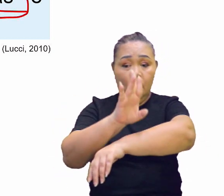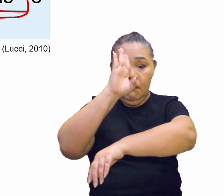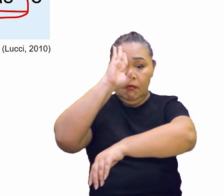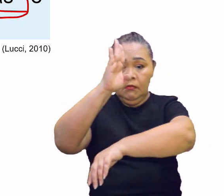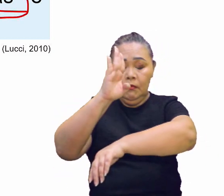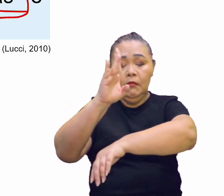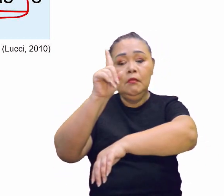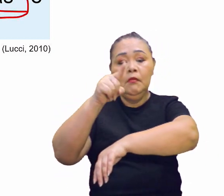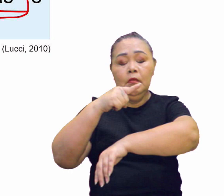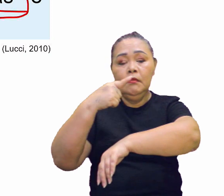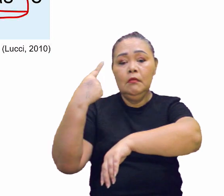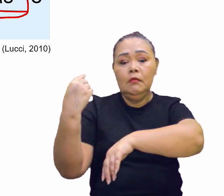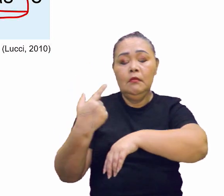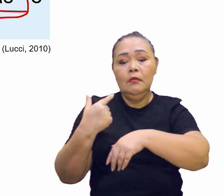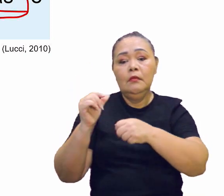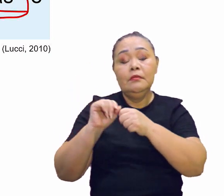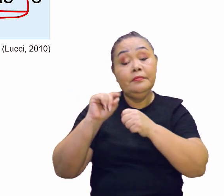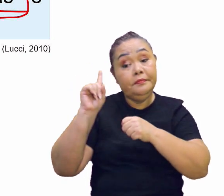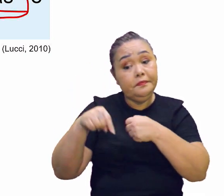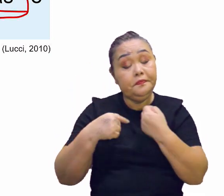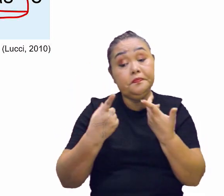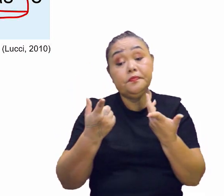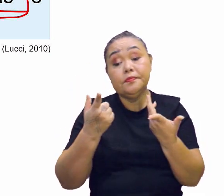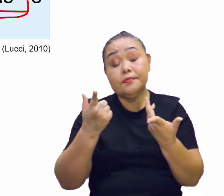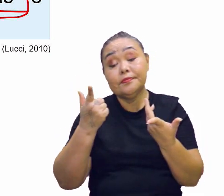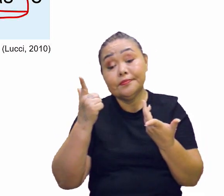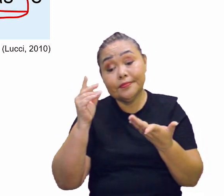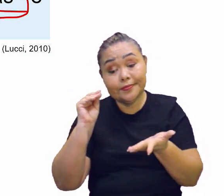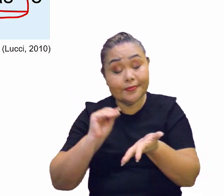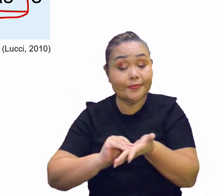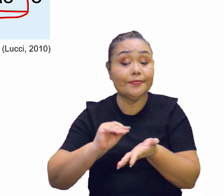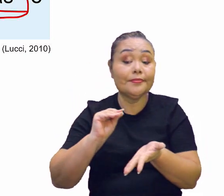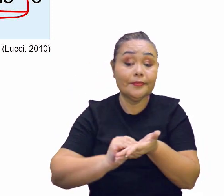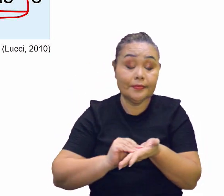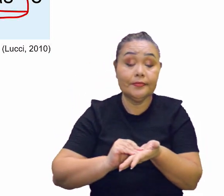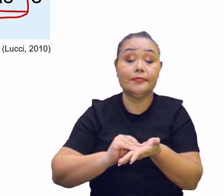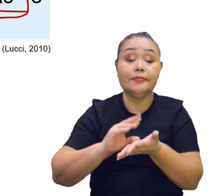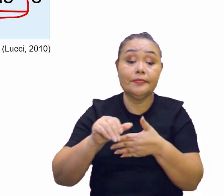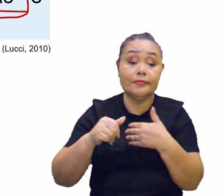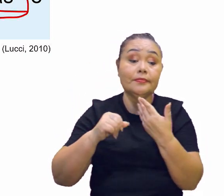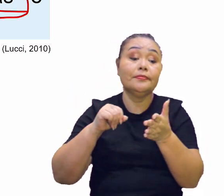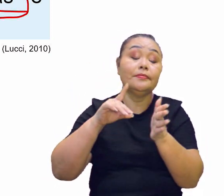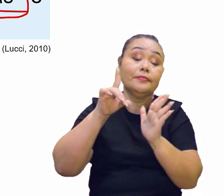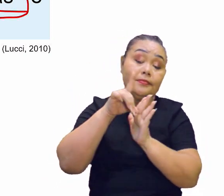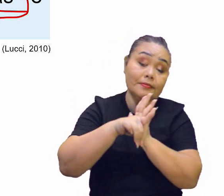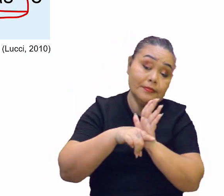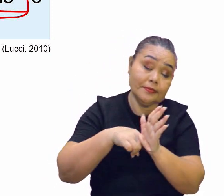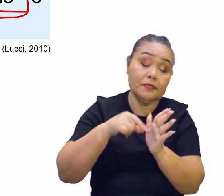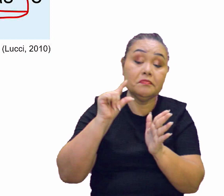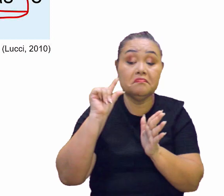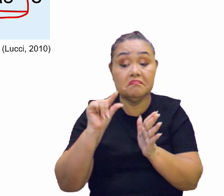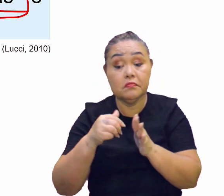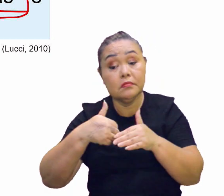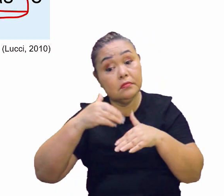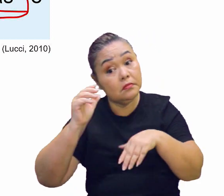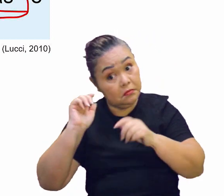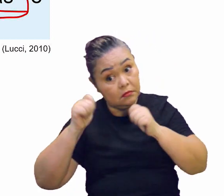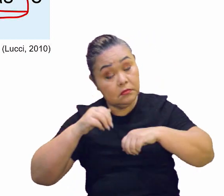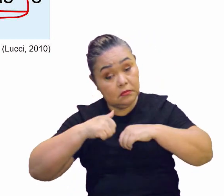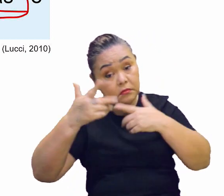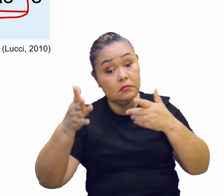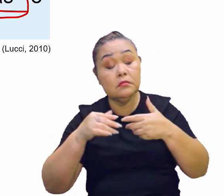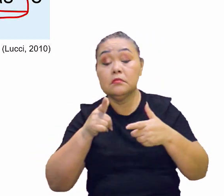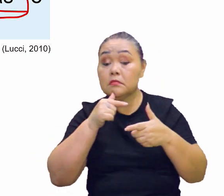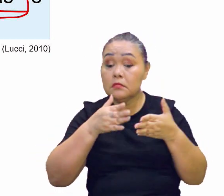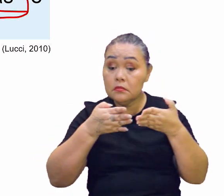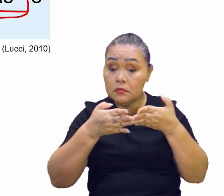principal meio. De escoamento. E ainda está tímida, como a gente falou, né? As ferrovias ainda está tímida, poderia ser muito mais, e as